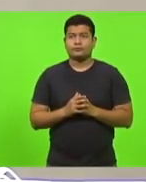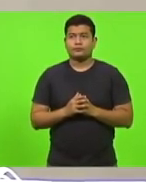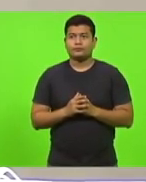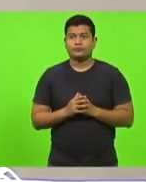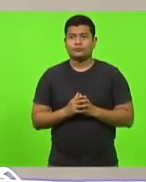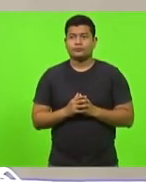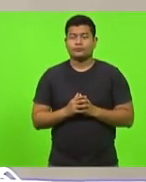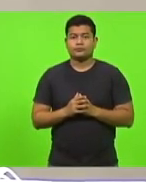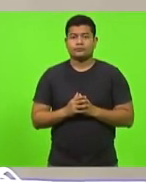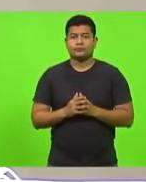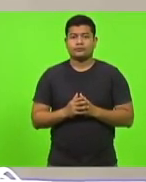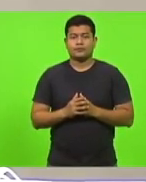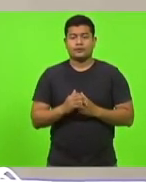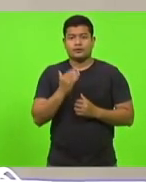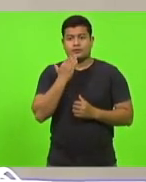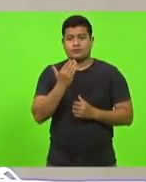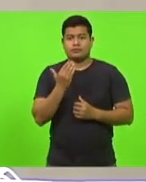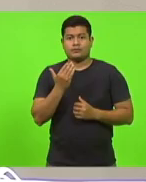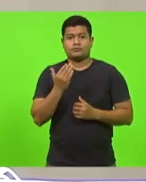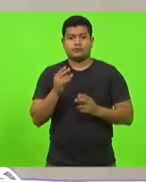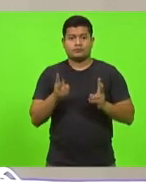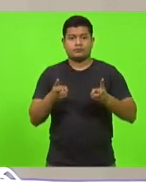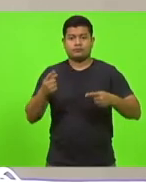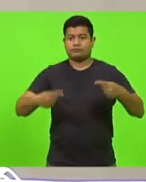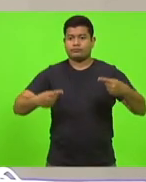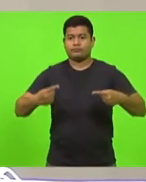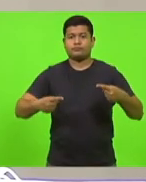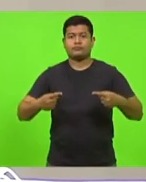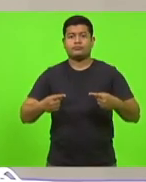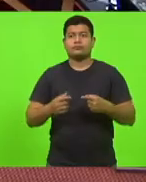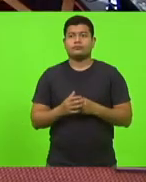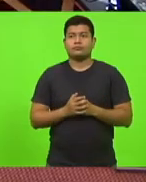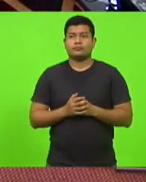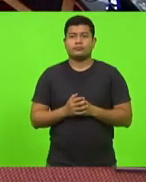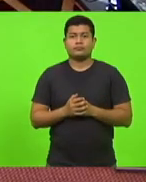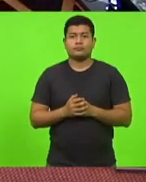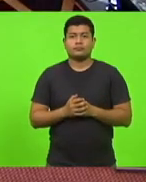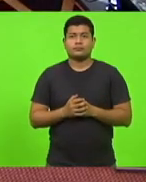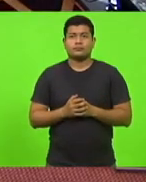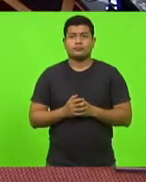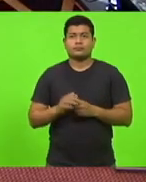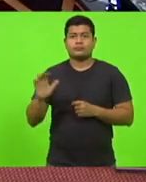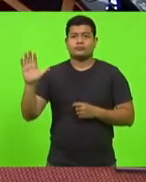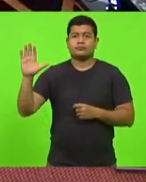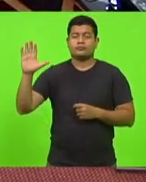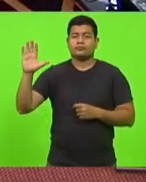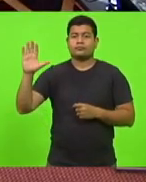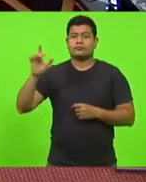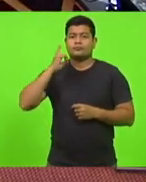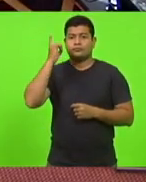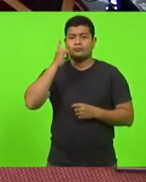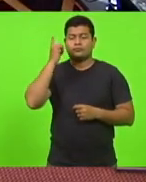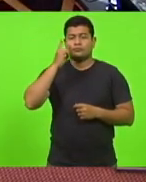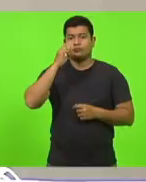O requerimento continua em discussão. Senhor presidente. Deputado Volney